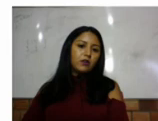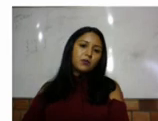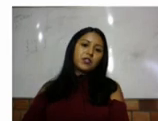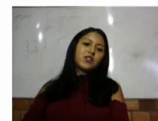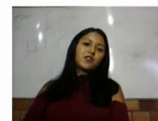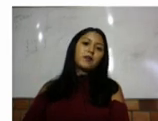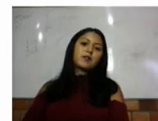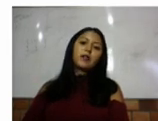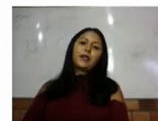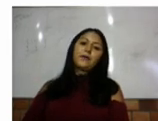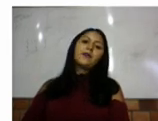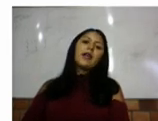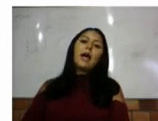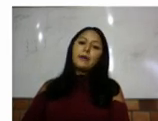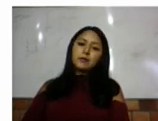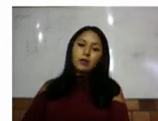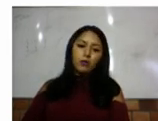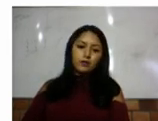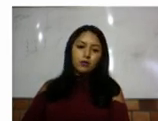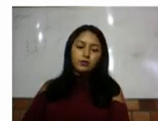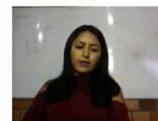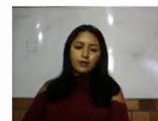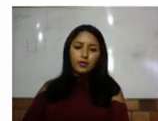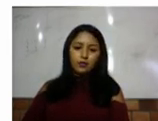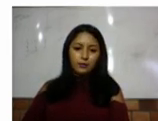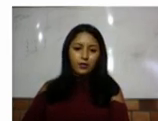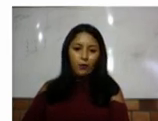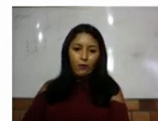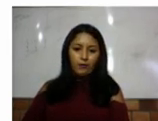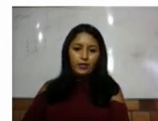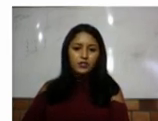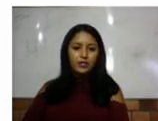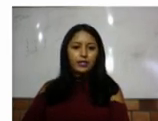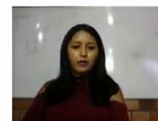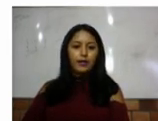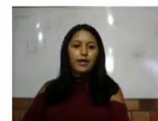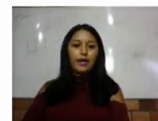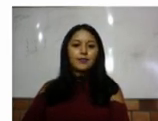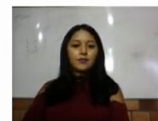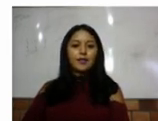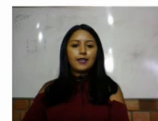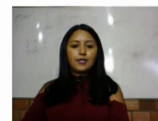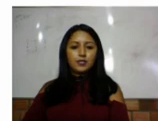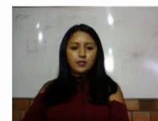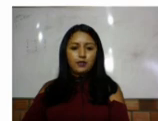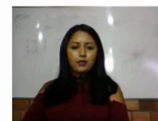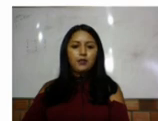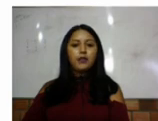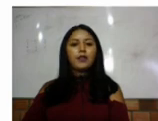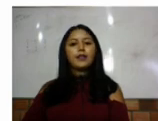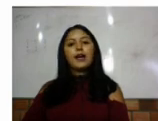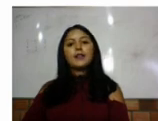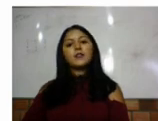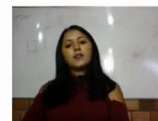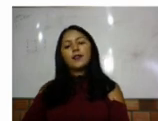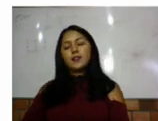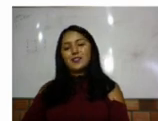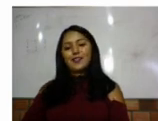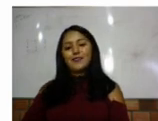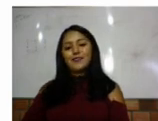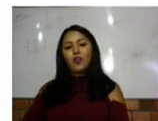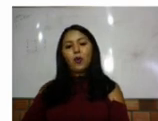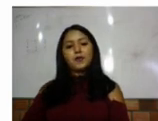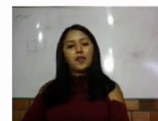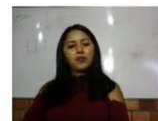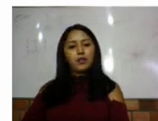isso é considerado substantivo masculino a mesma coisa acontece aqui no espanhol a gente tem aqui ele socialista e lá